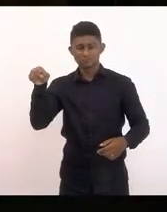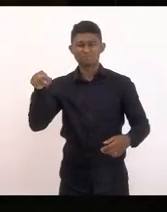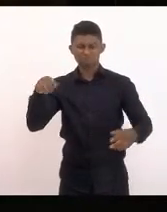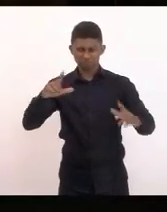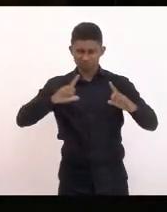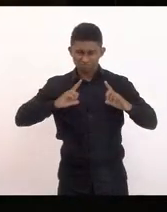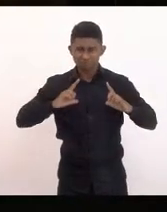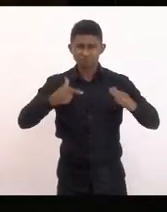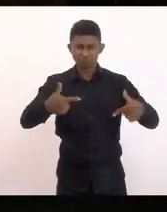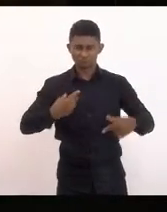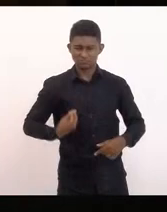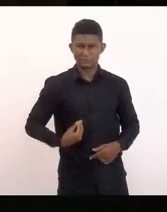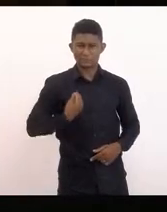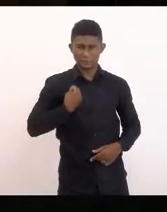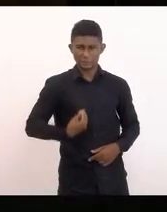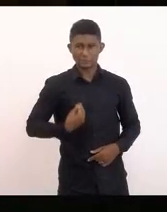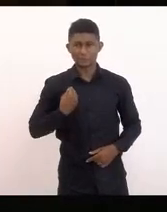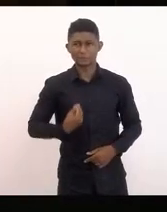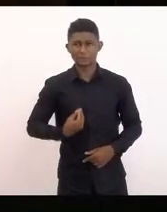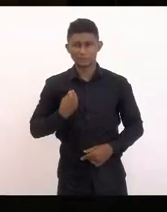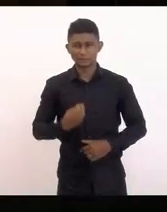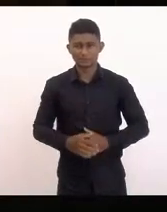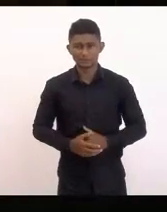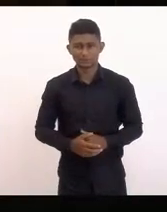de vocês